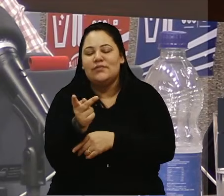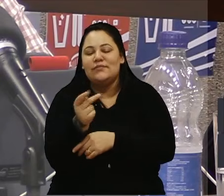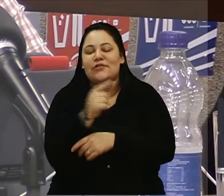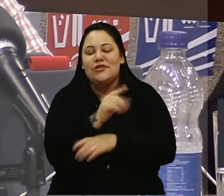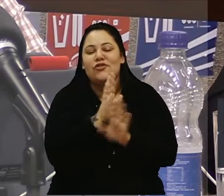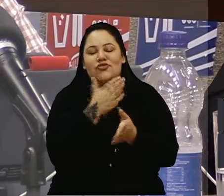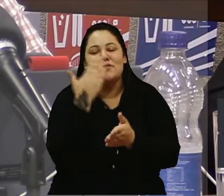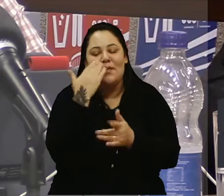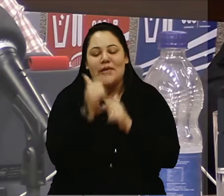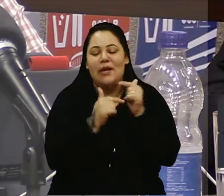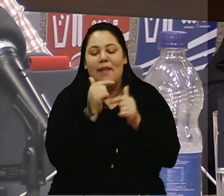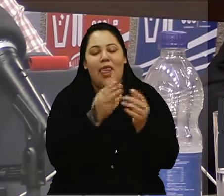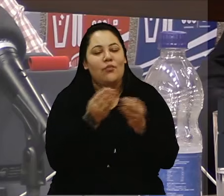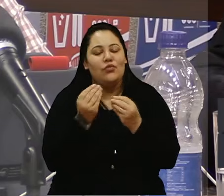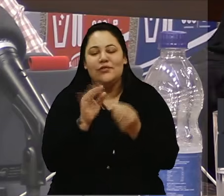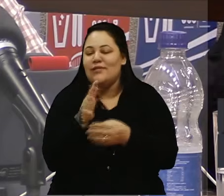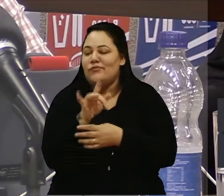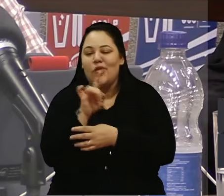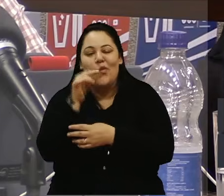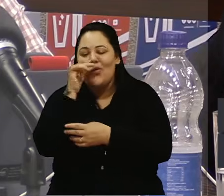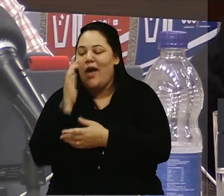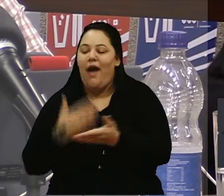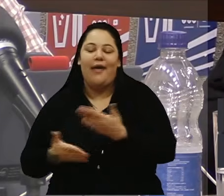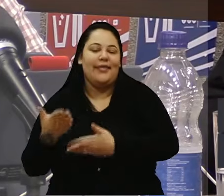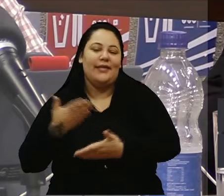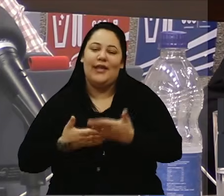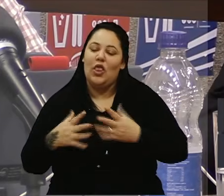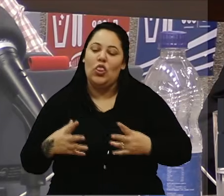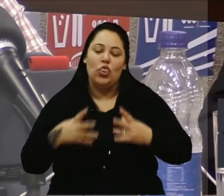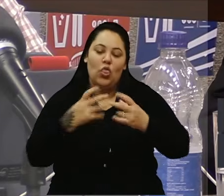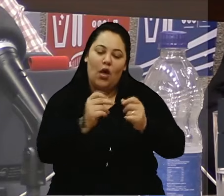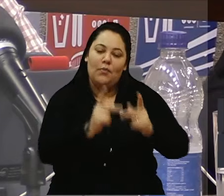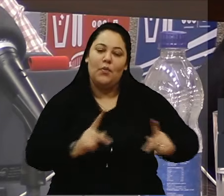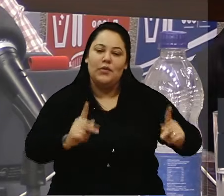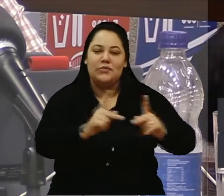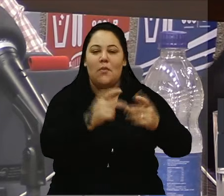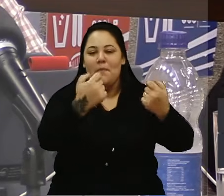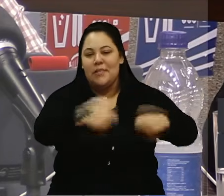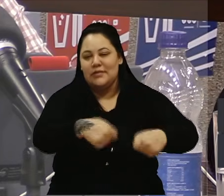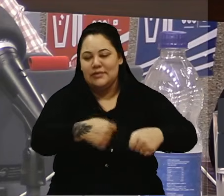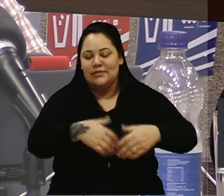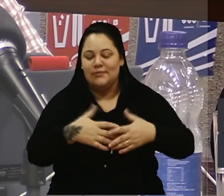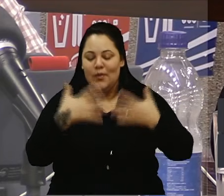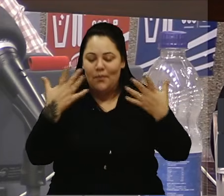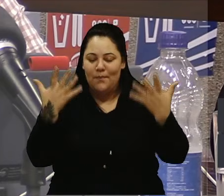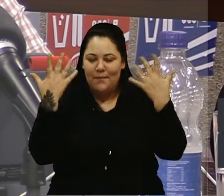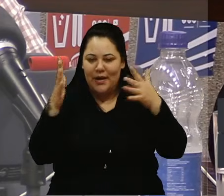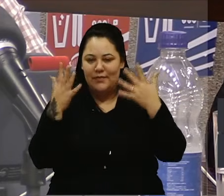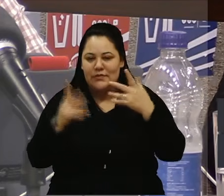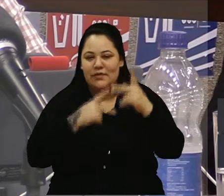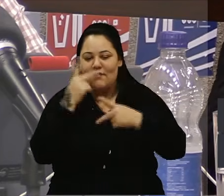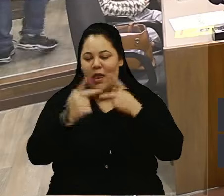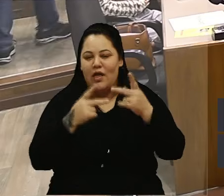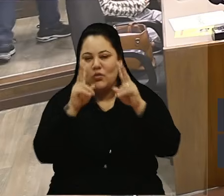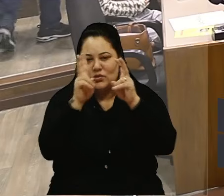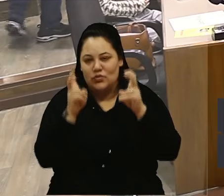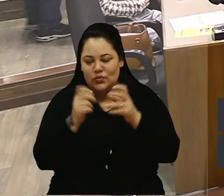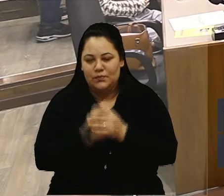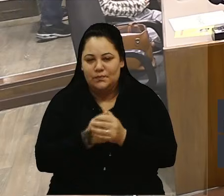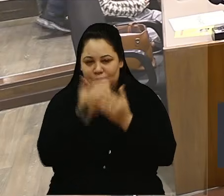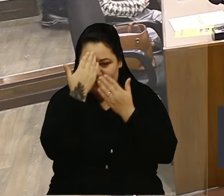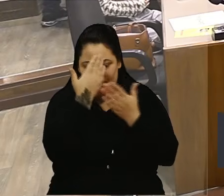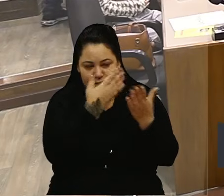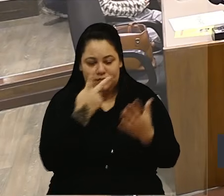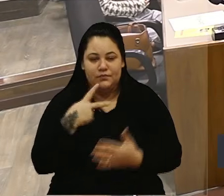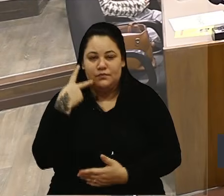coração, às vezes não consegue atender na brevidade que a população precisa. Então, parabéns por ter trazido esses dados, presidente. Obrigado, vereador.